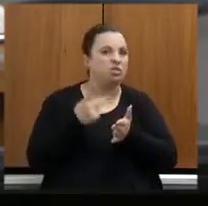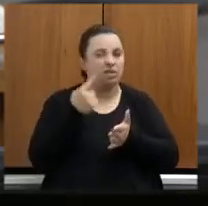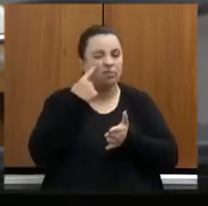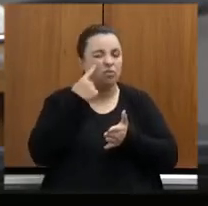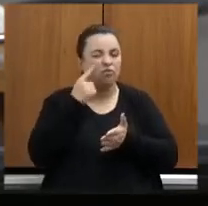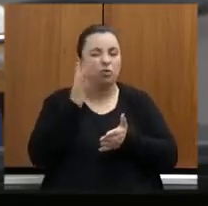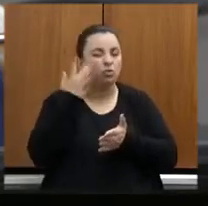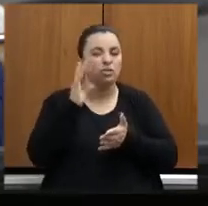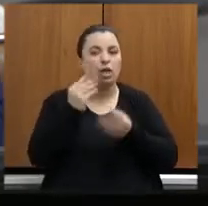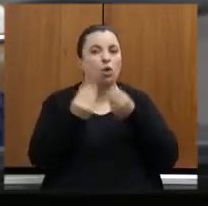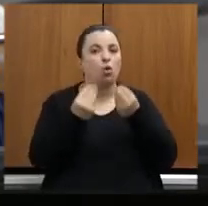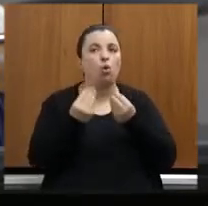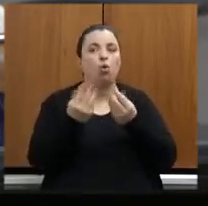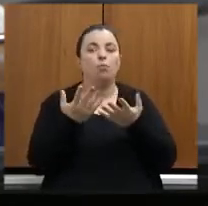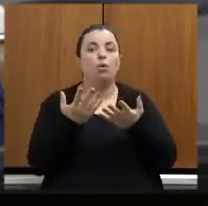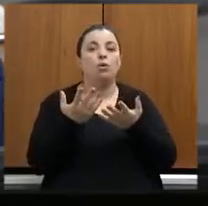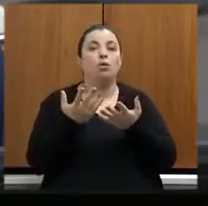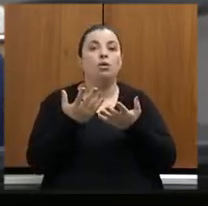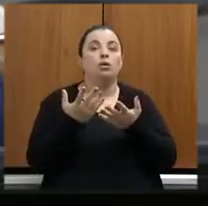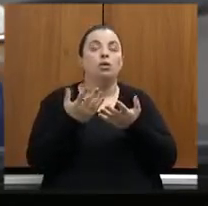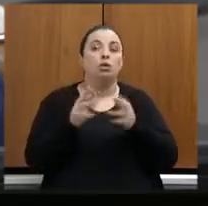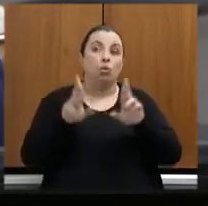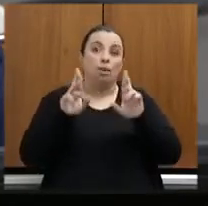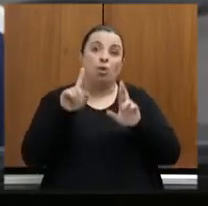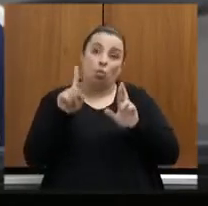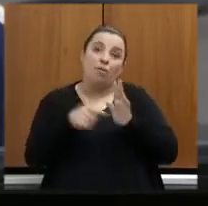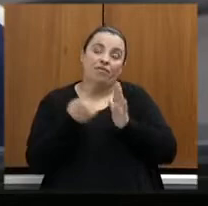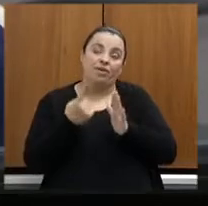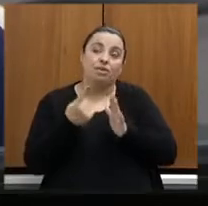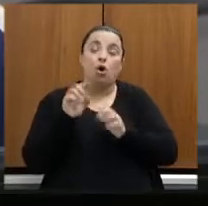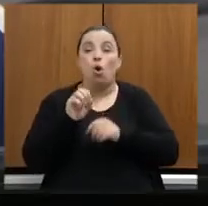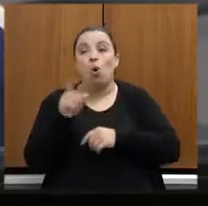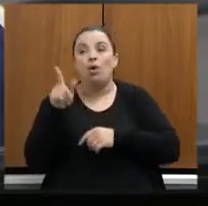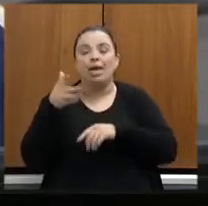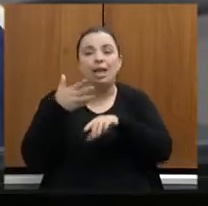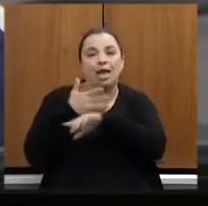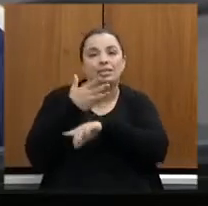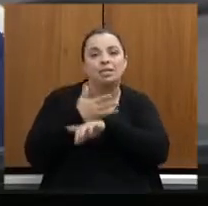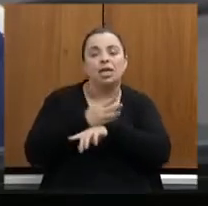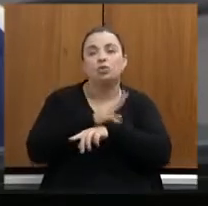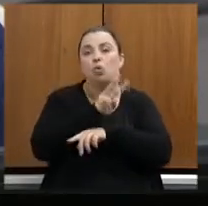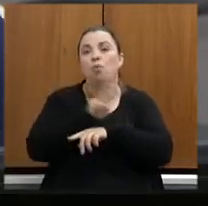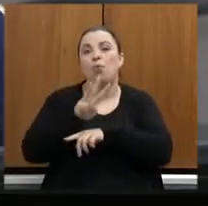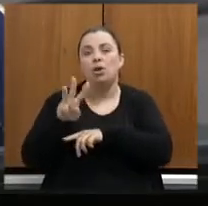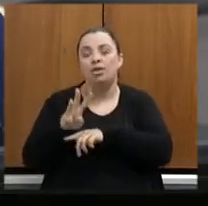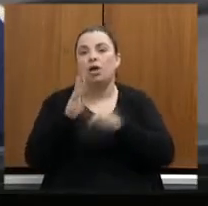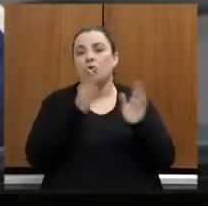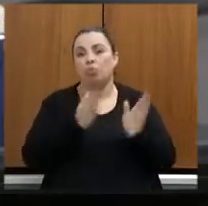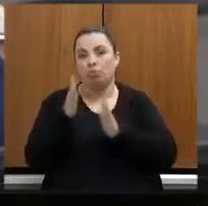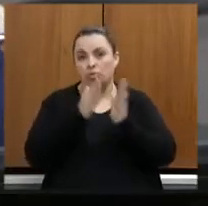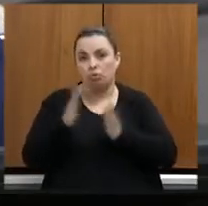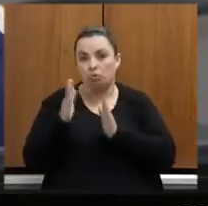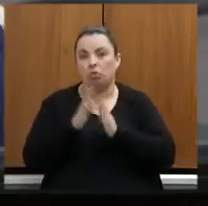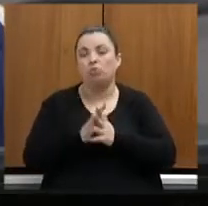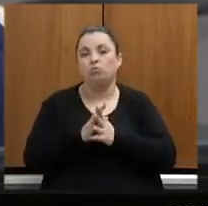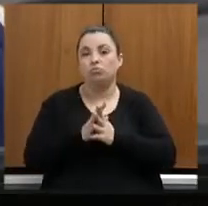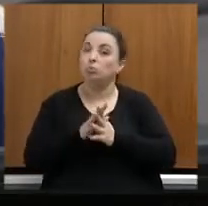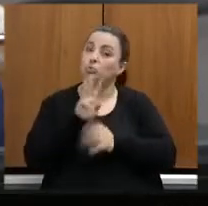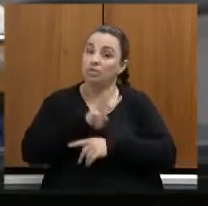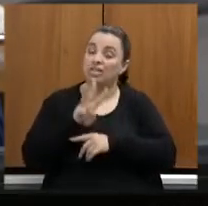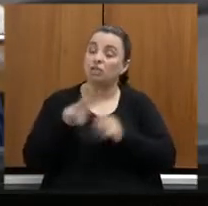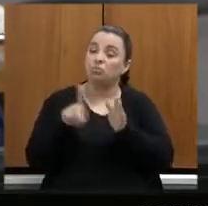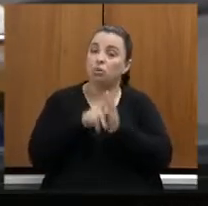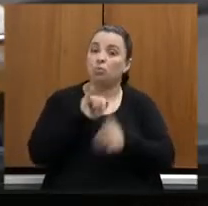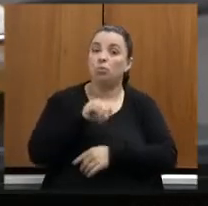espero que seja uma vez só ou que ele acesse o portal do Produtor o que ele acesse é através e é do site do IMA